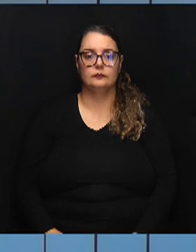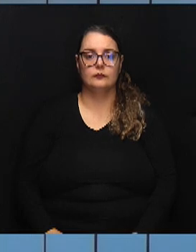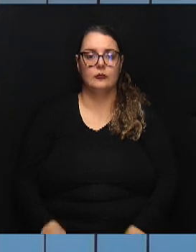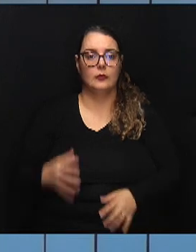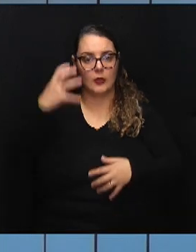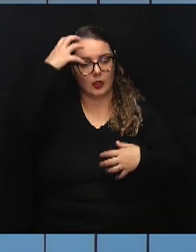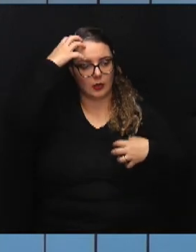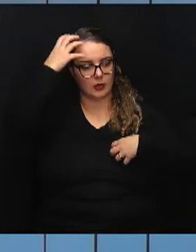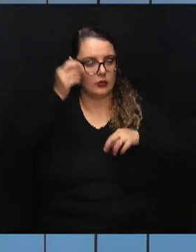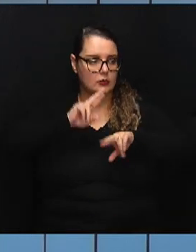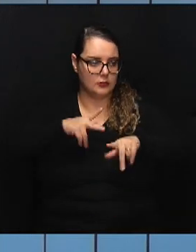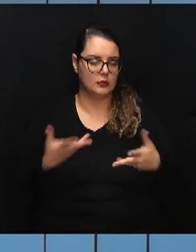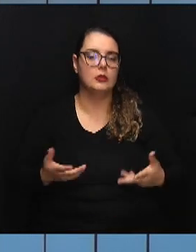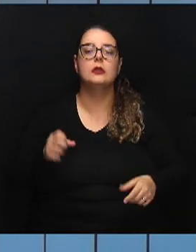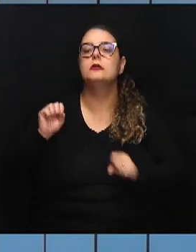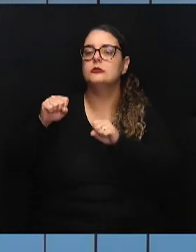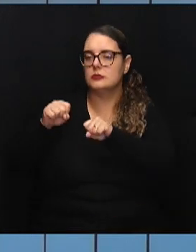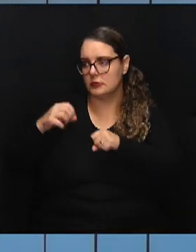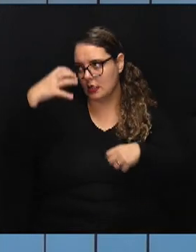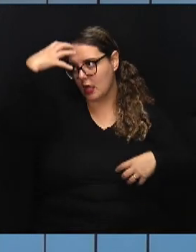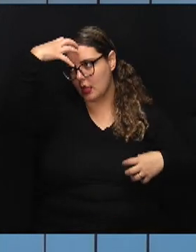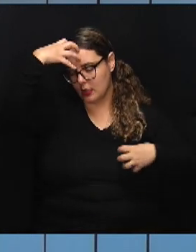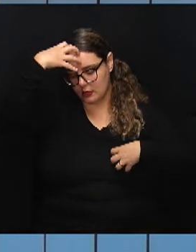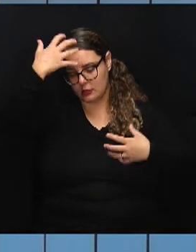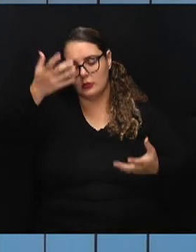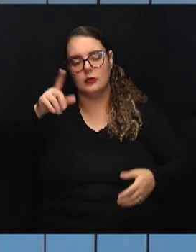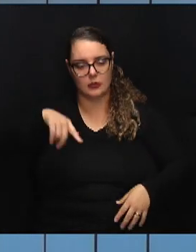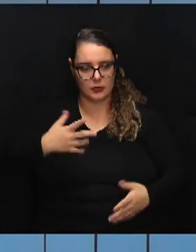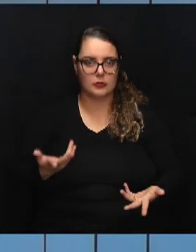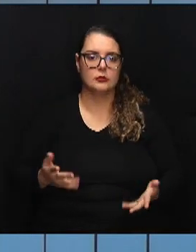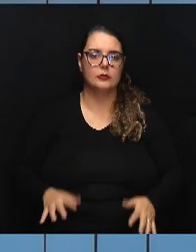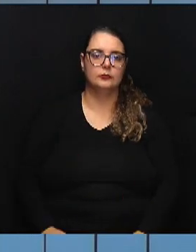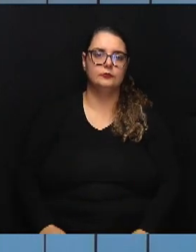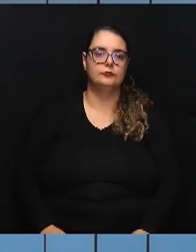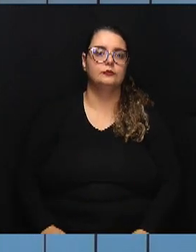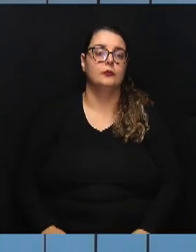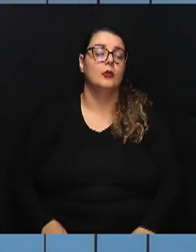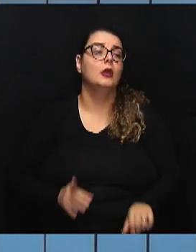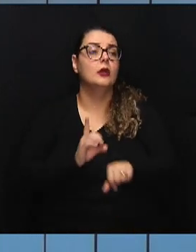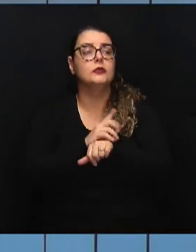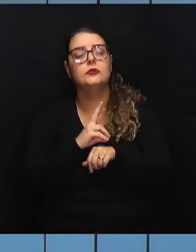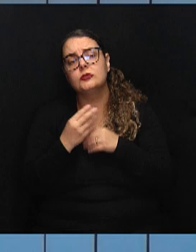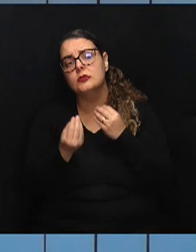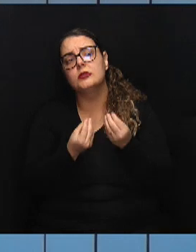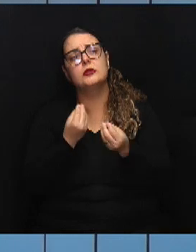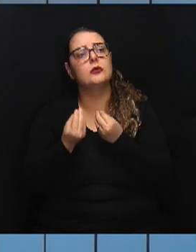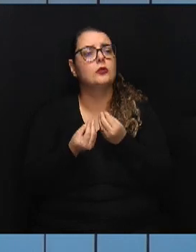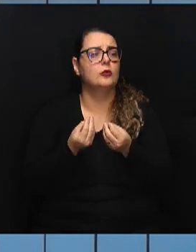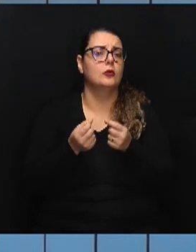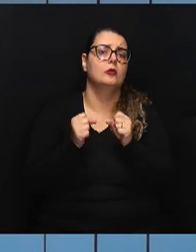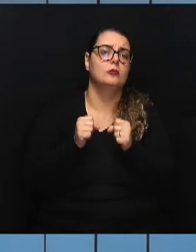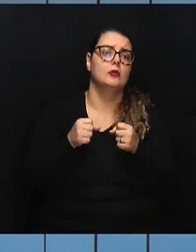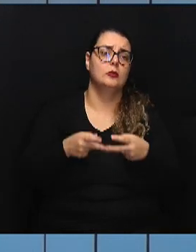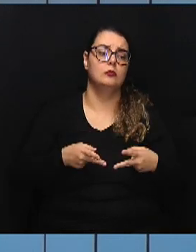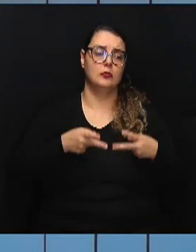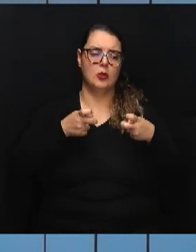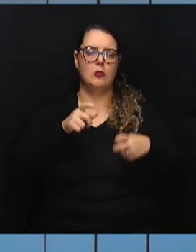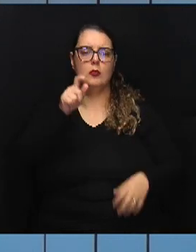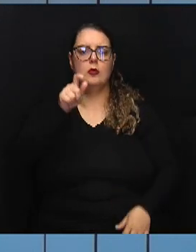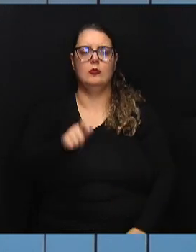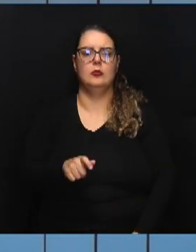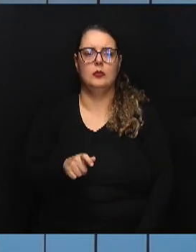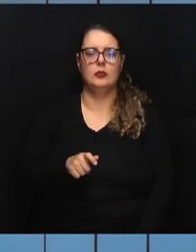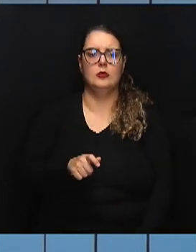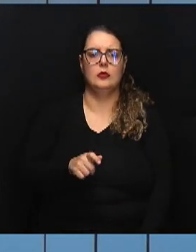órgãos diferentes, né? Diferentes. E, doutora, como que a gente pode detectar uma pessoa que